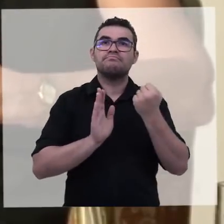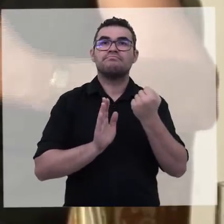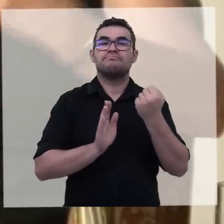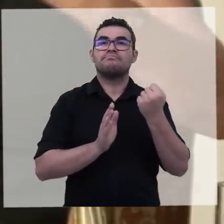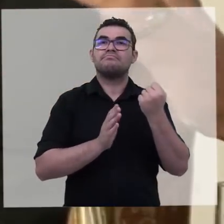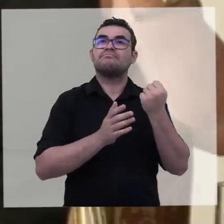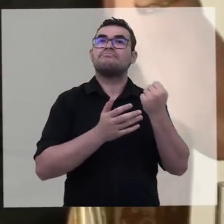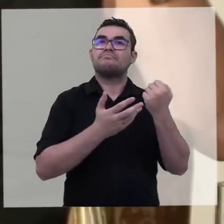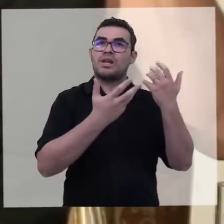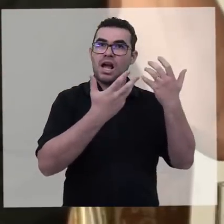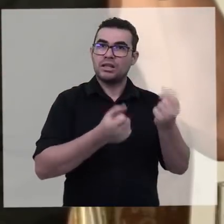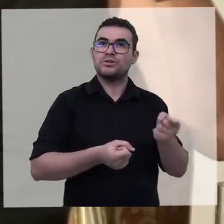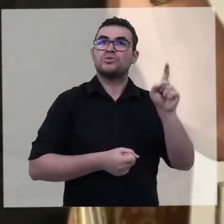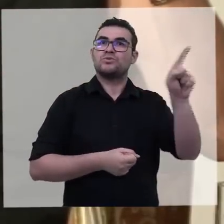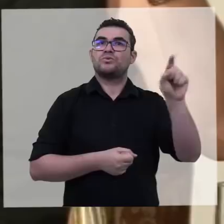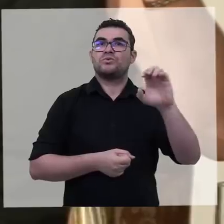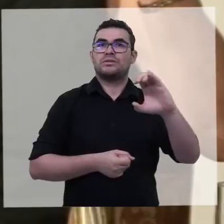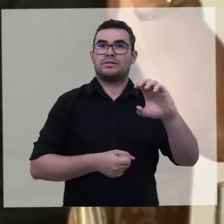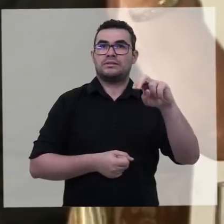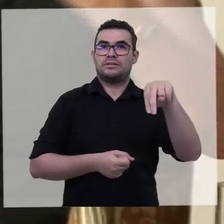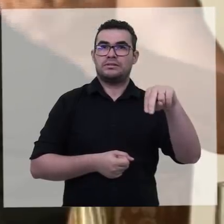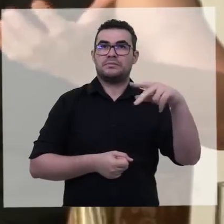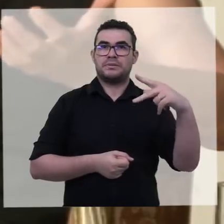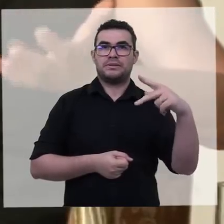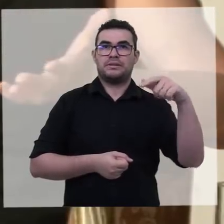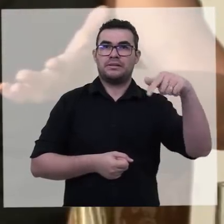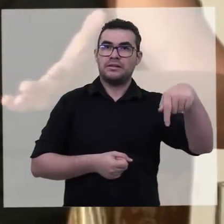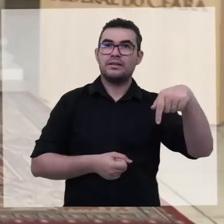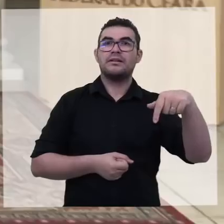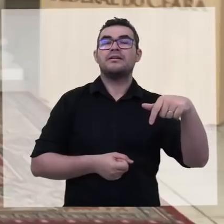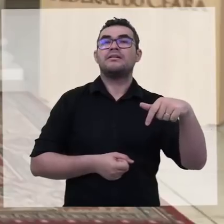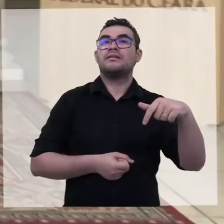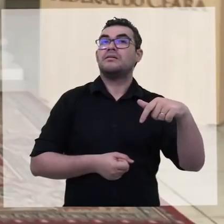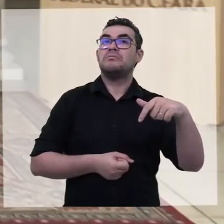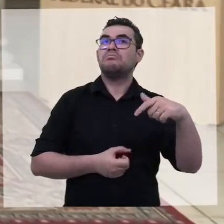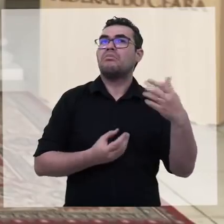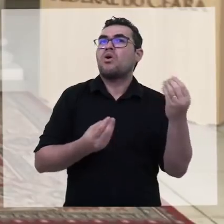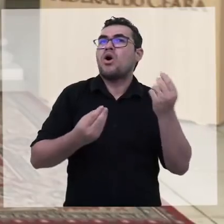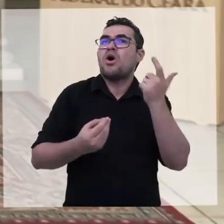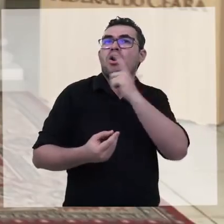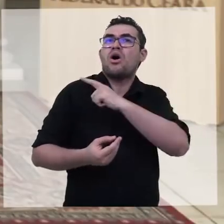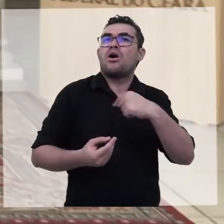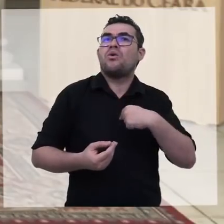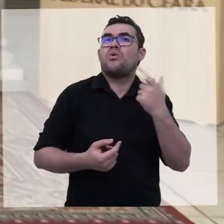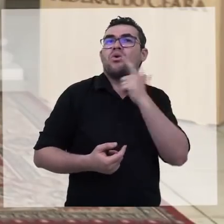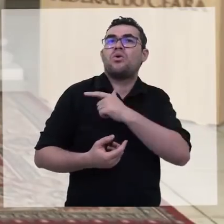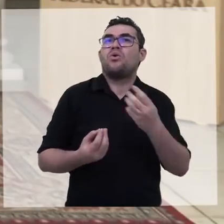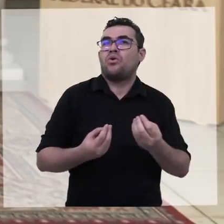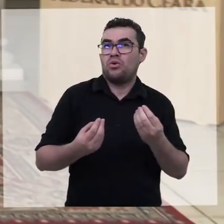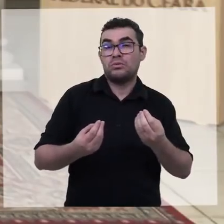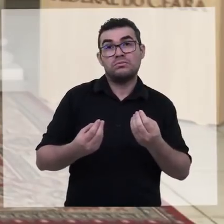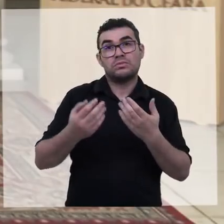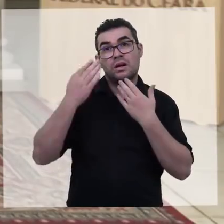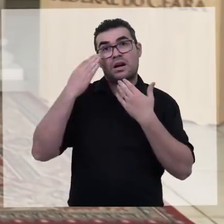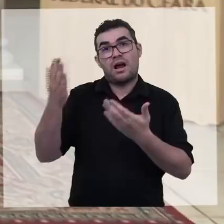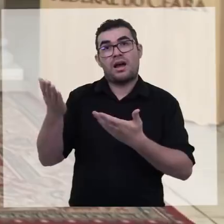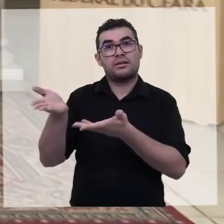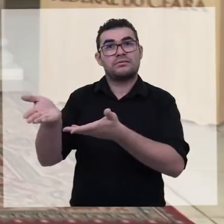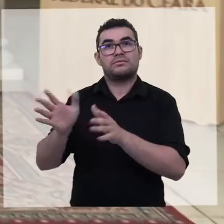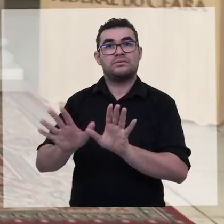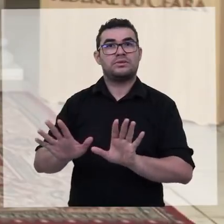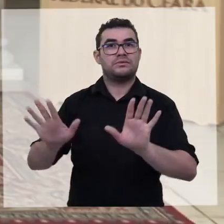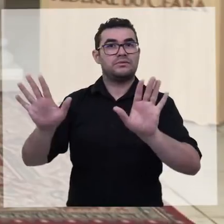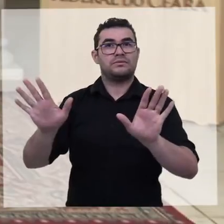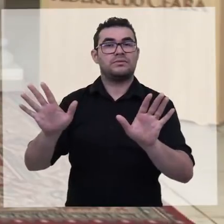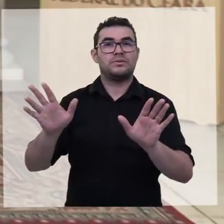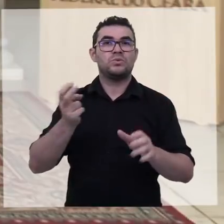pesquisa, existe um nome por trás muito forte, o UFC, né? O UFC. Então, não tem